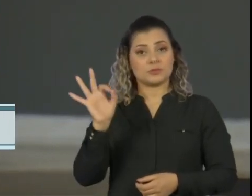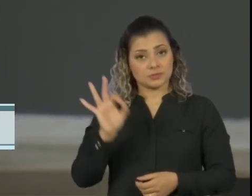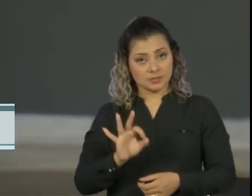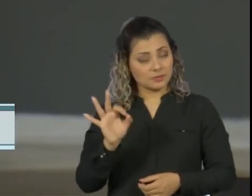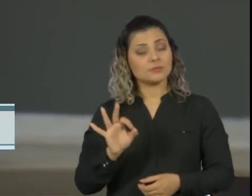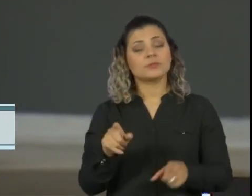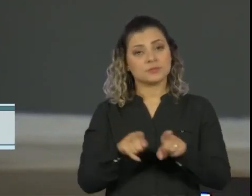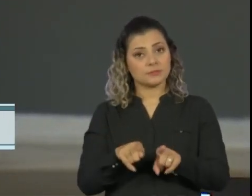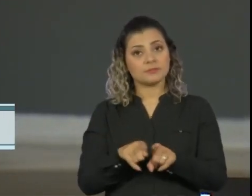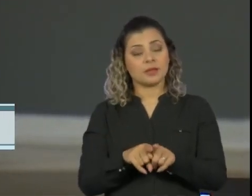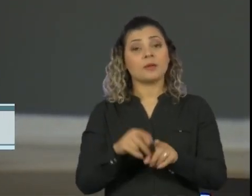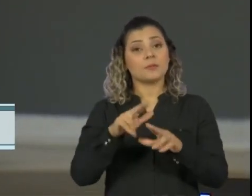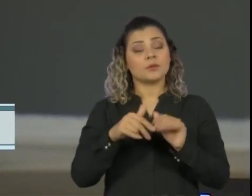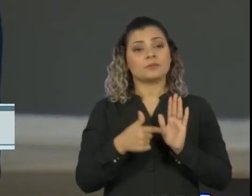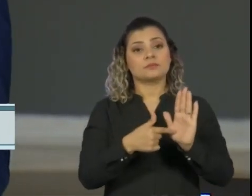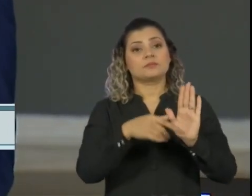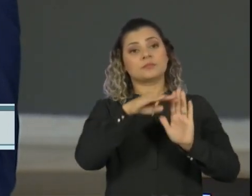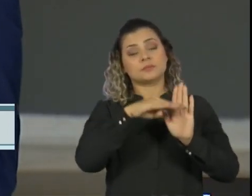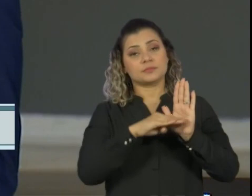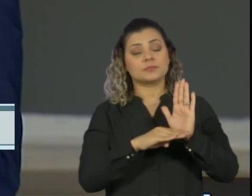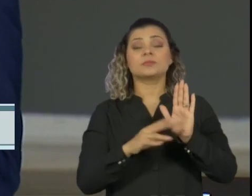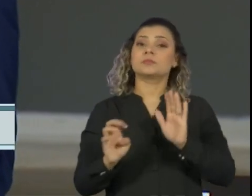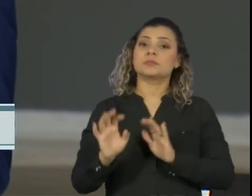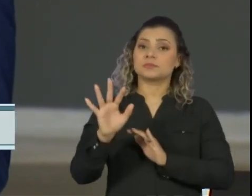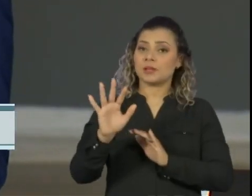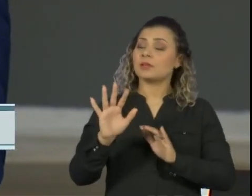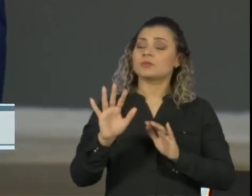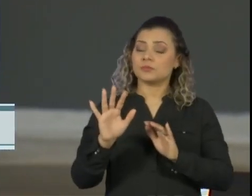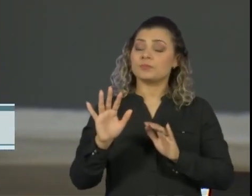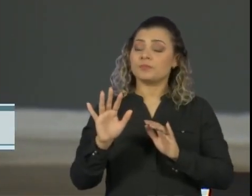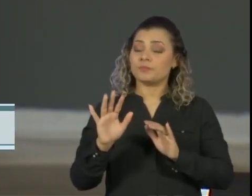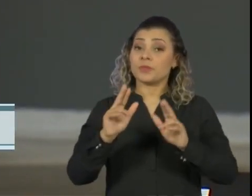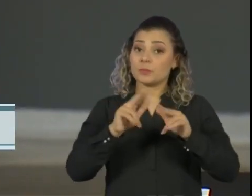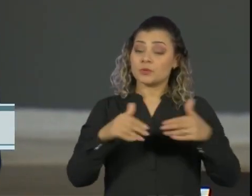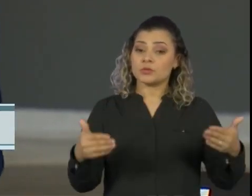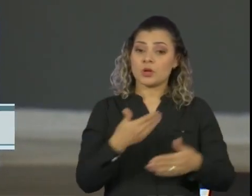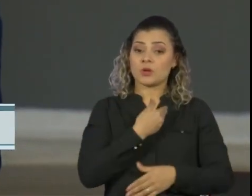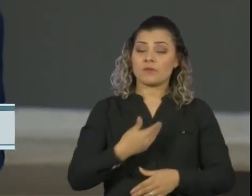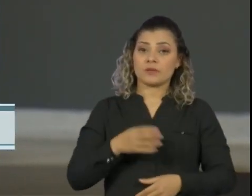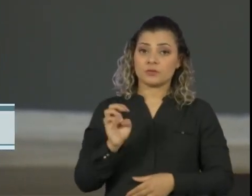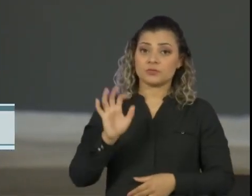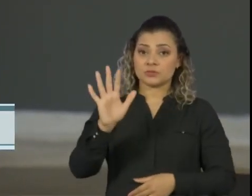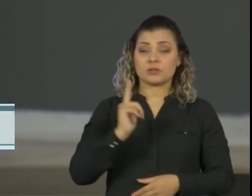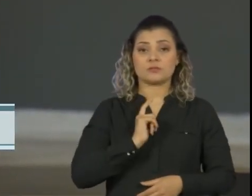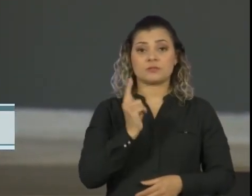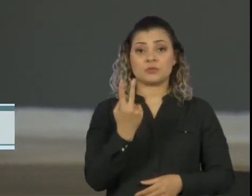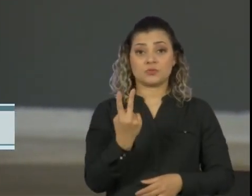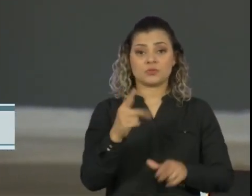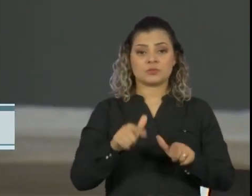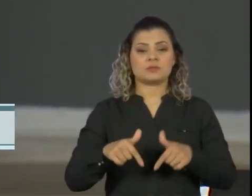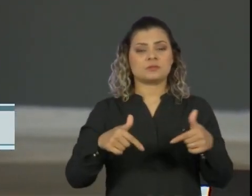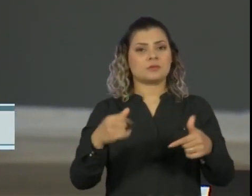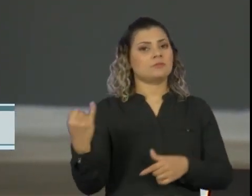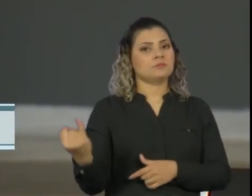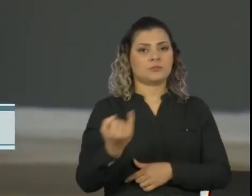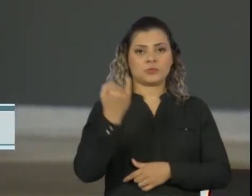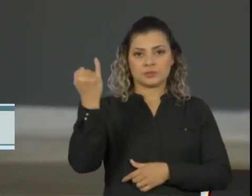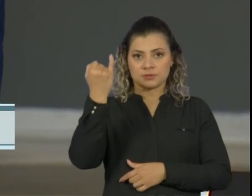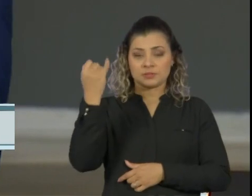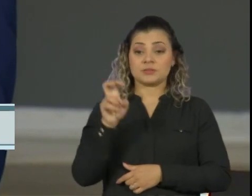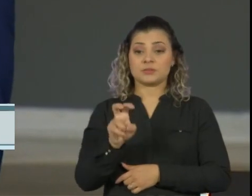letalidade, levando essa média do estado para cima. Portanto, o governo do estado vai fazer duas ações importantíssimas com